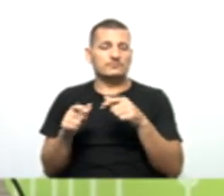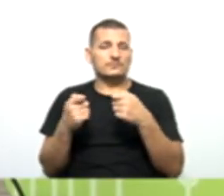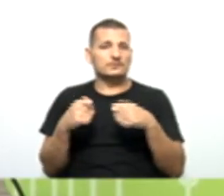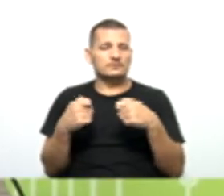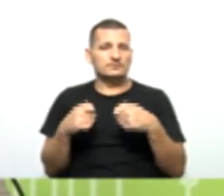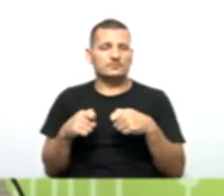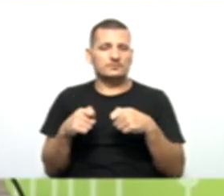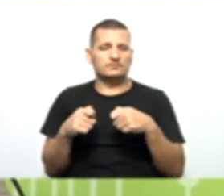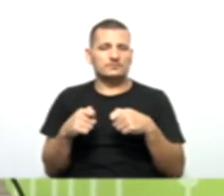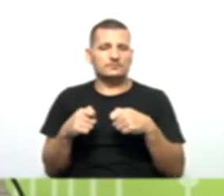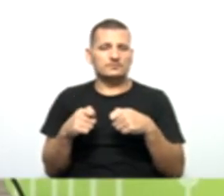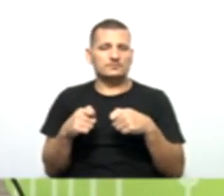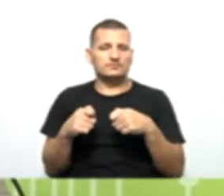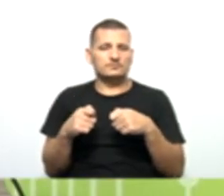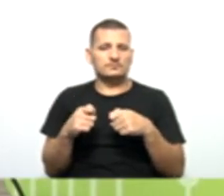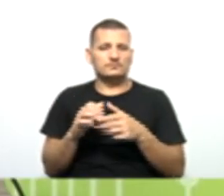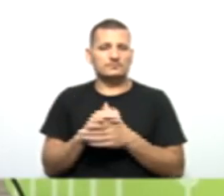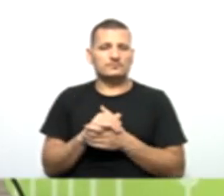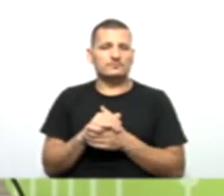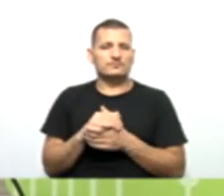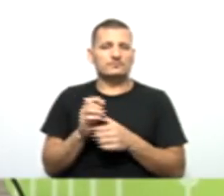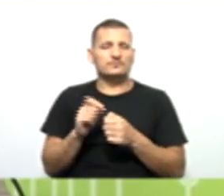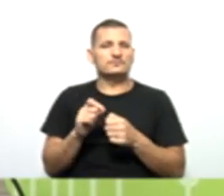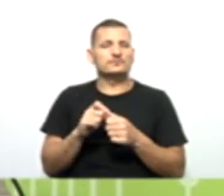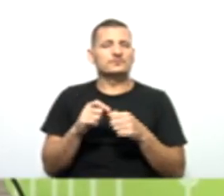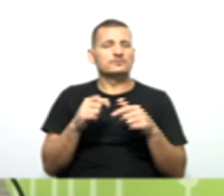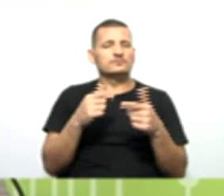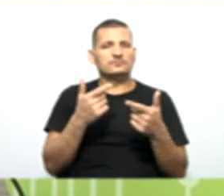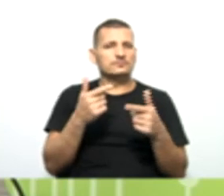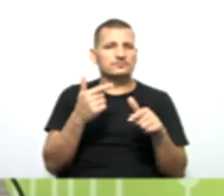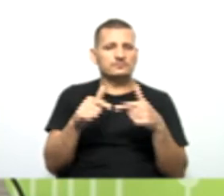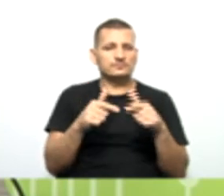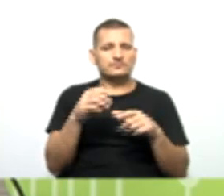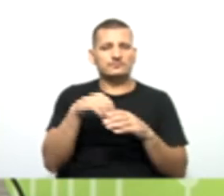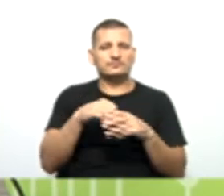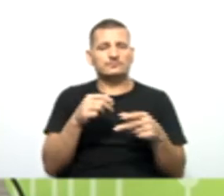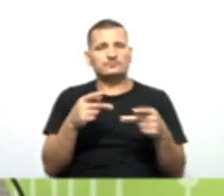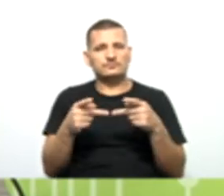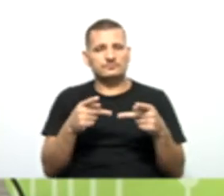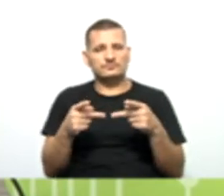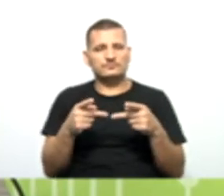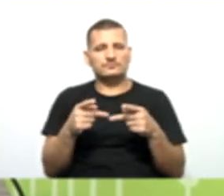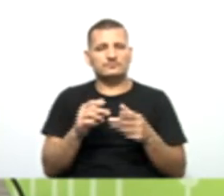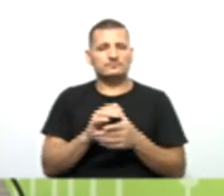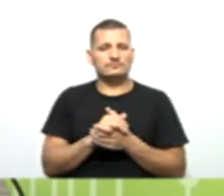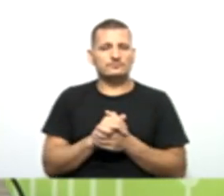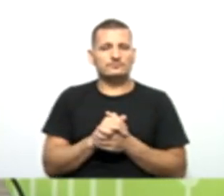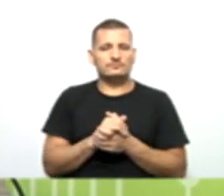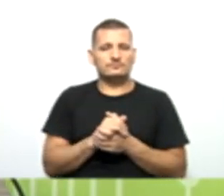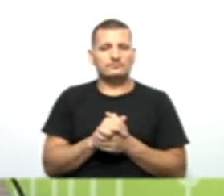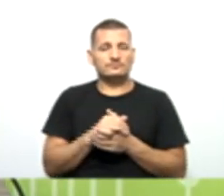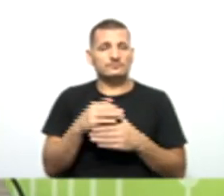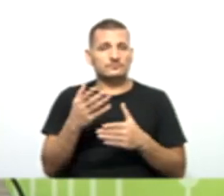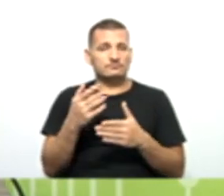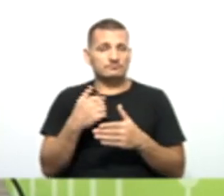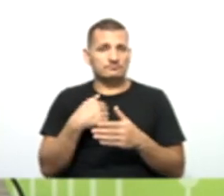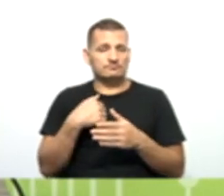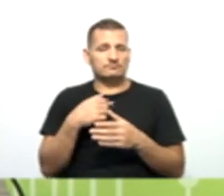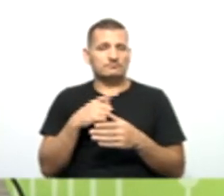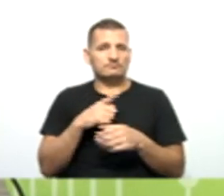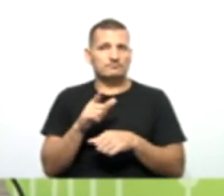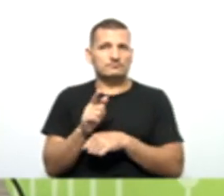para quê? Para executar aquelas nossas tarefas dentro do nosso projeto. Ok? Então, além de eu ter um